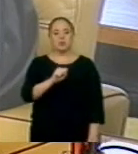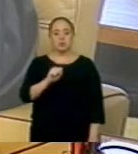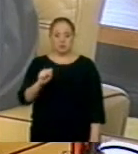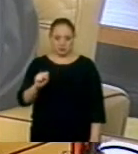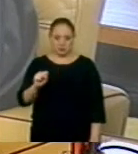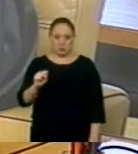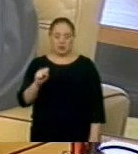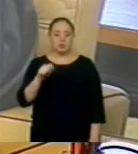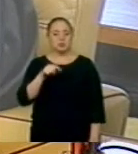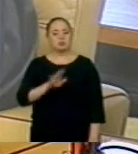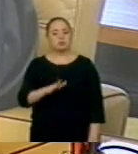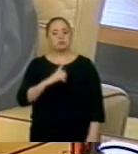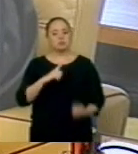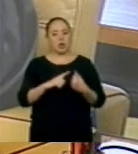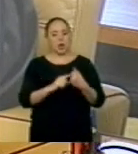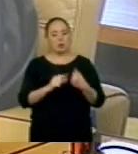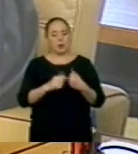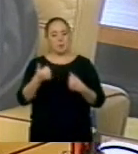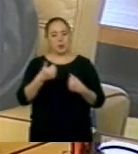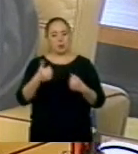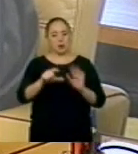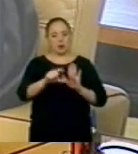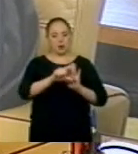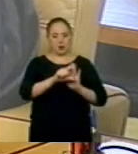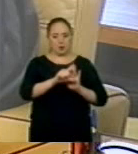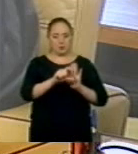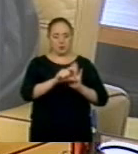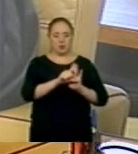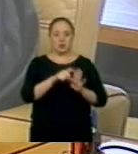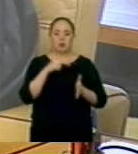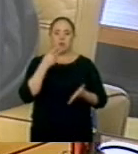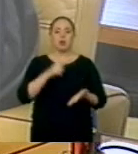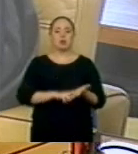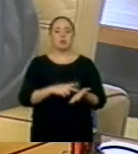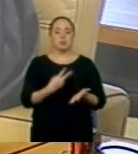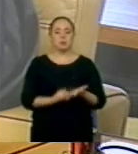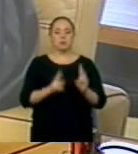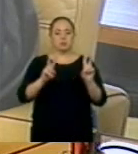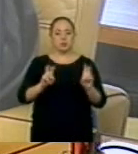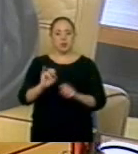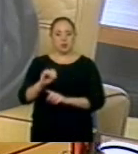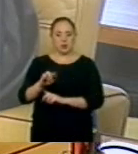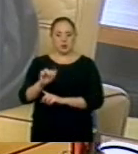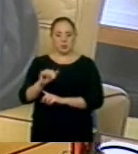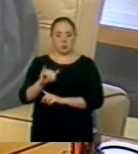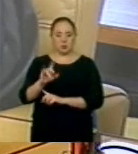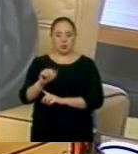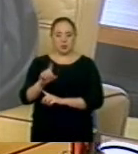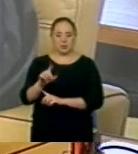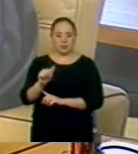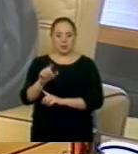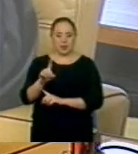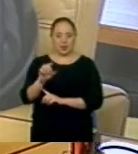1988, já em seu artigo 1º, caput, impõe interpretação das imunidades, das prerrogativas